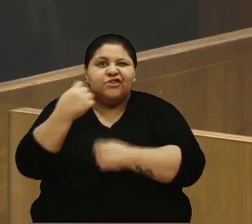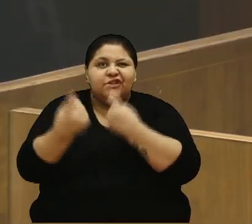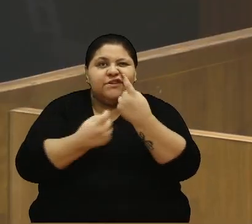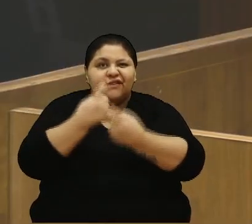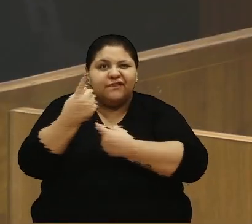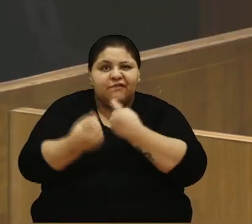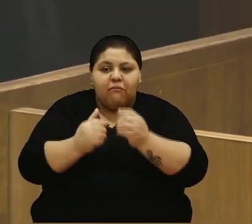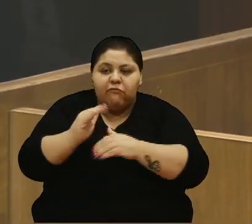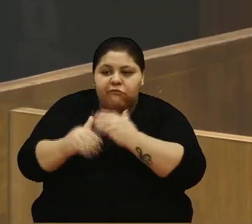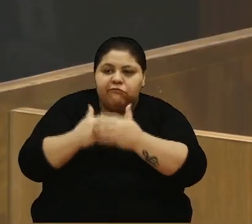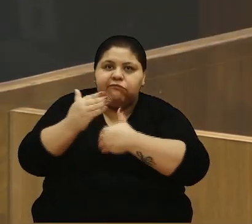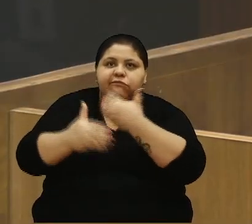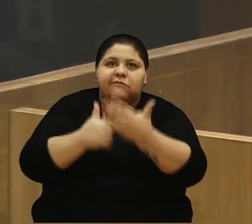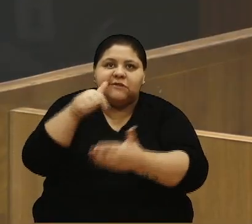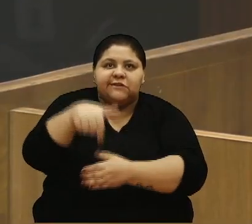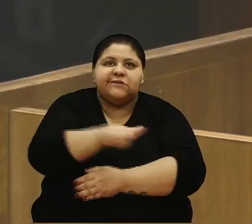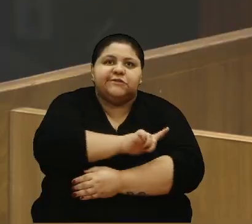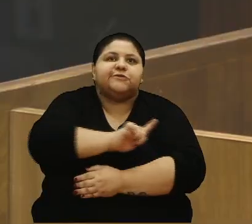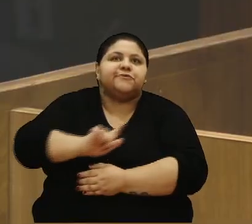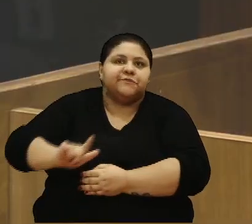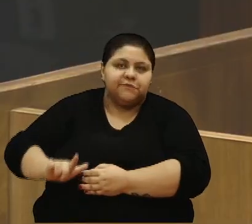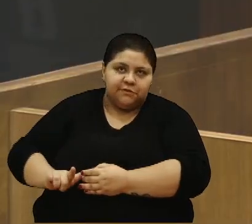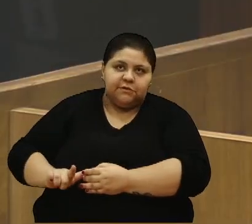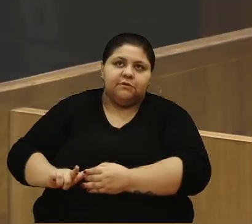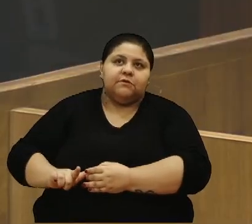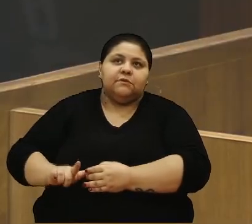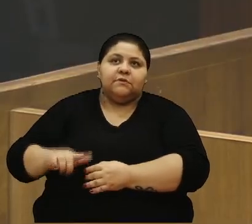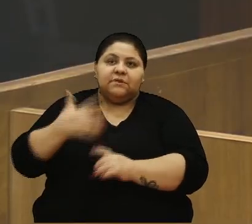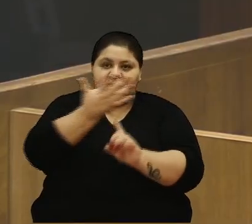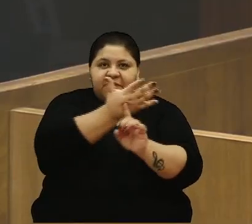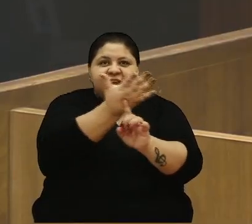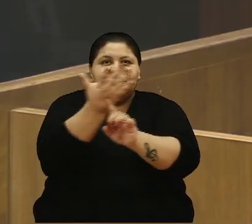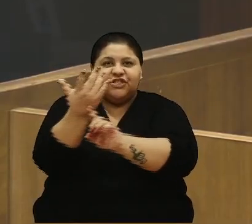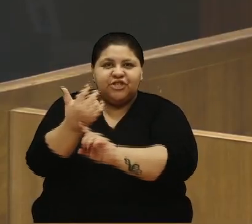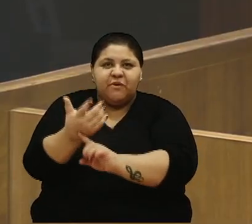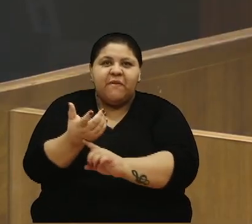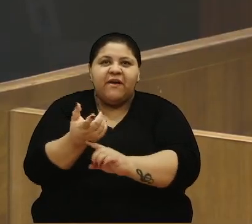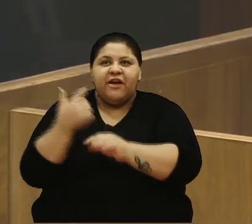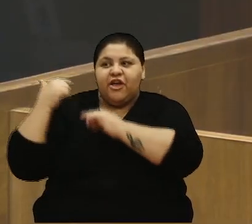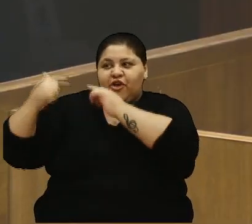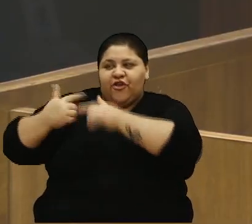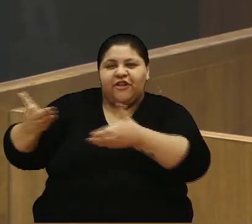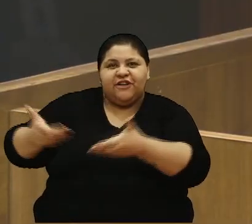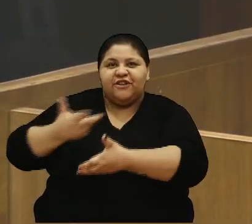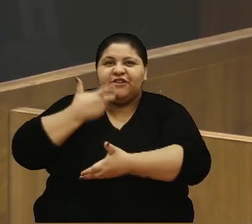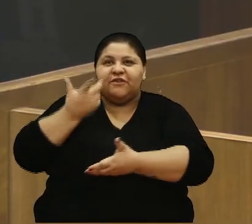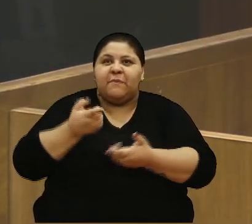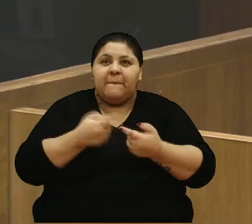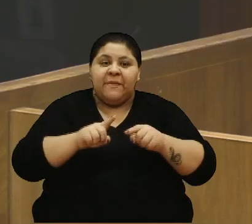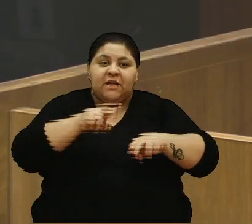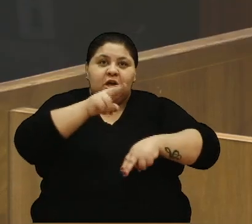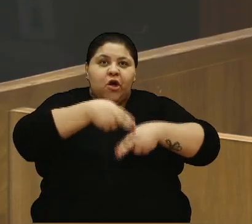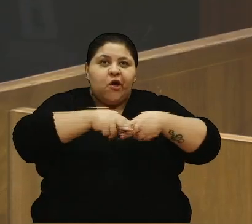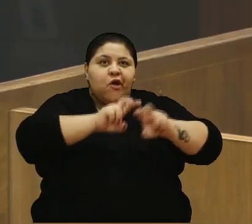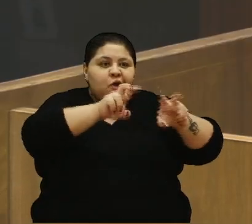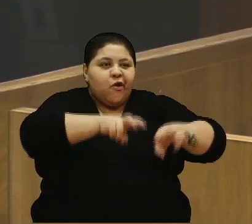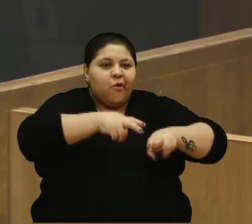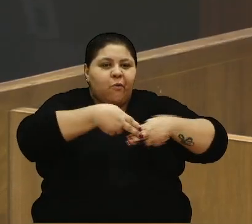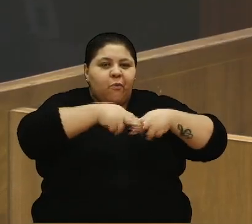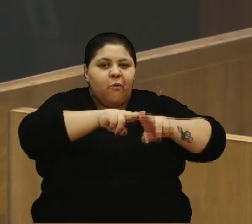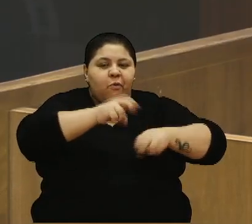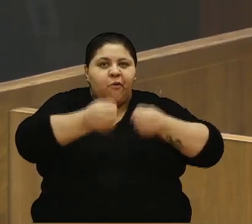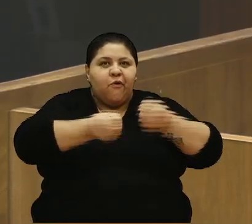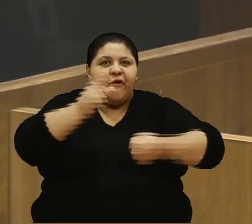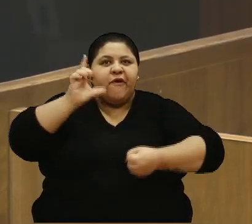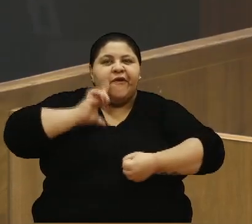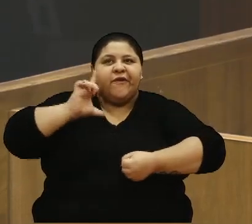que vem avançando nesse governo. Fora a chama crioula, que já foi mencionado ali, mas o parque rural, o parque automotivo, ontem